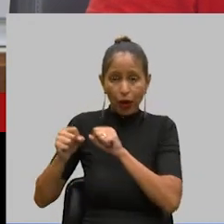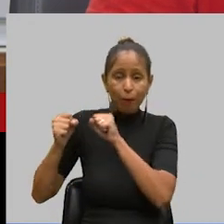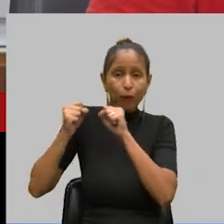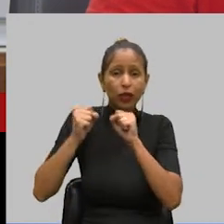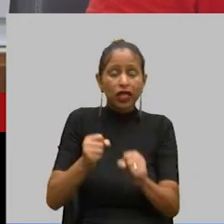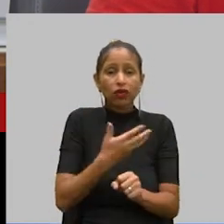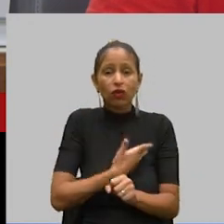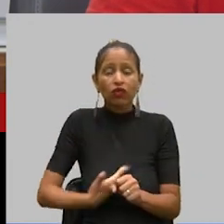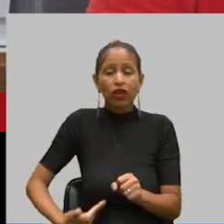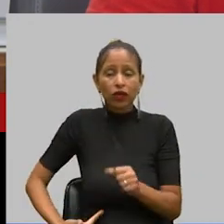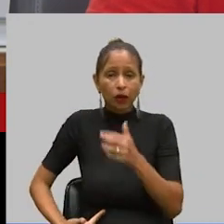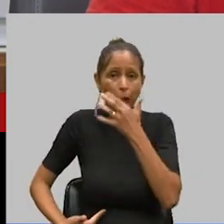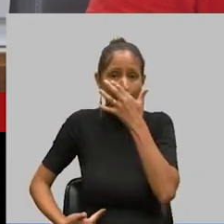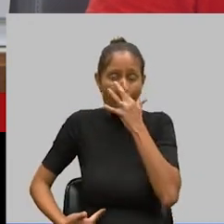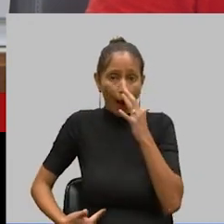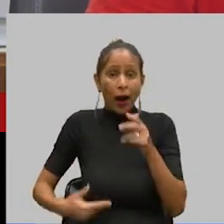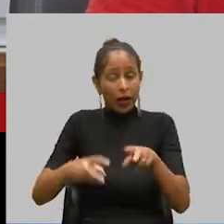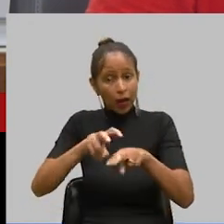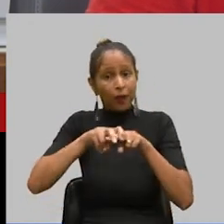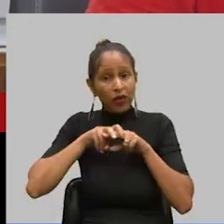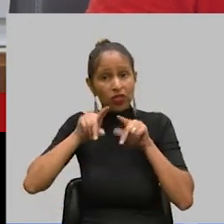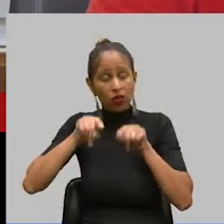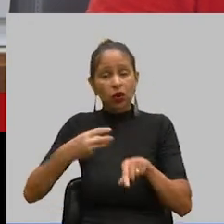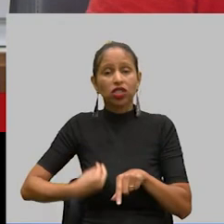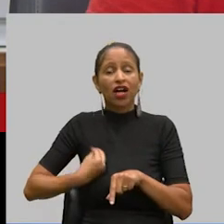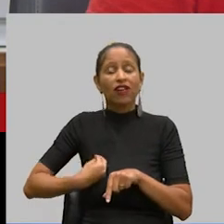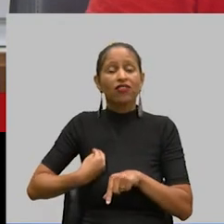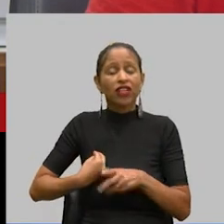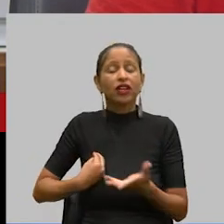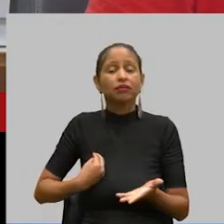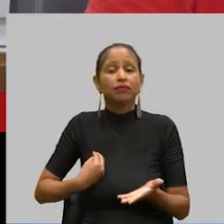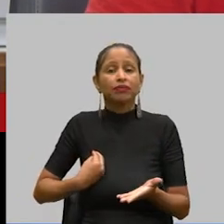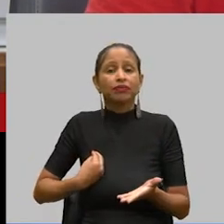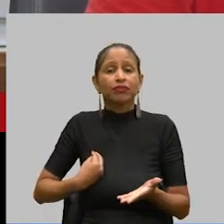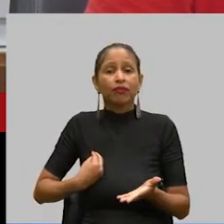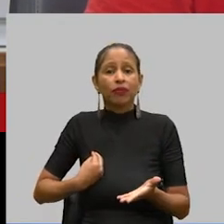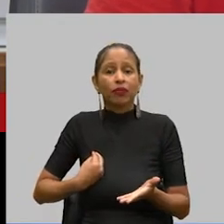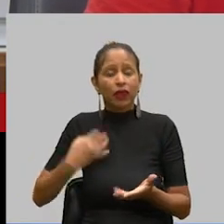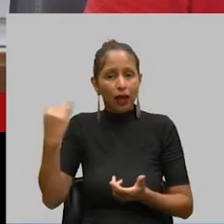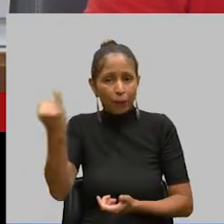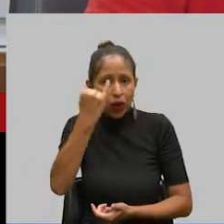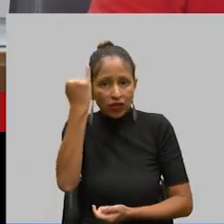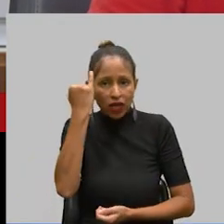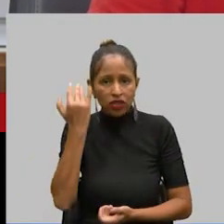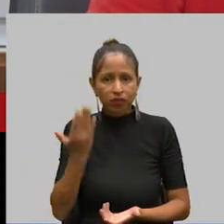no silenciar por isso que esse espaço aqui que a bielec nos abre é de extrema